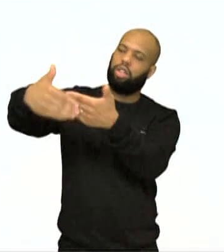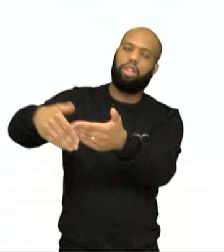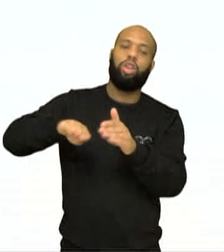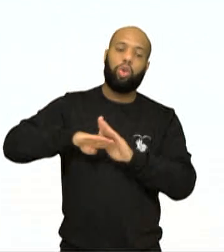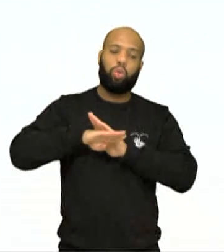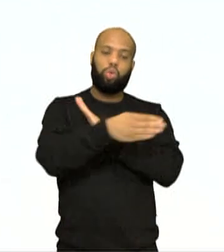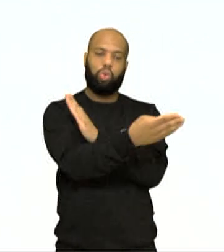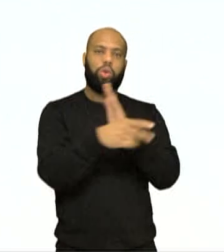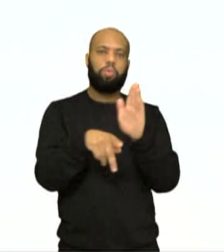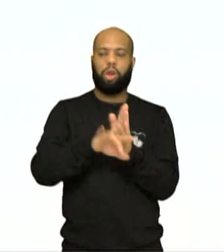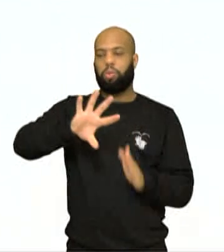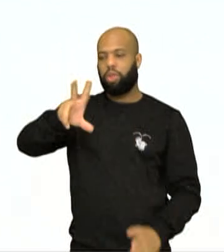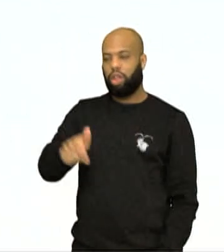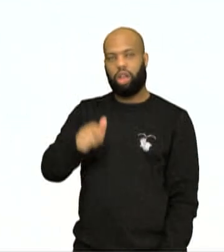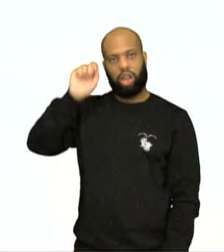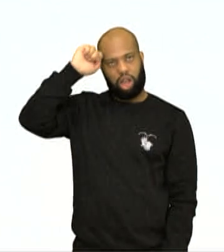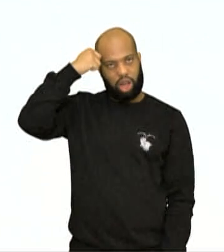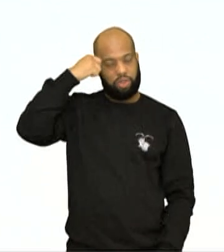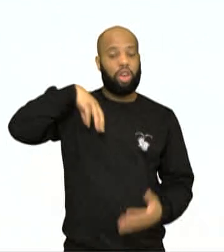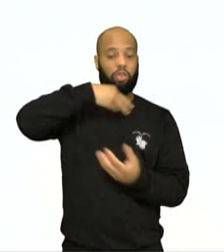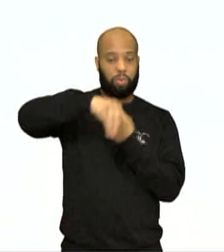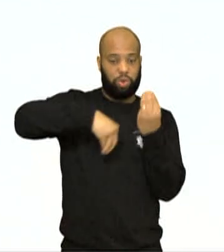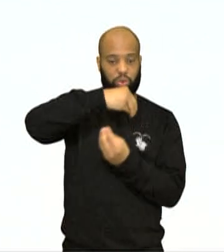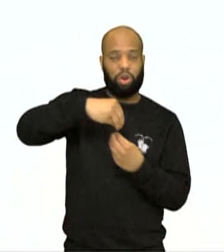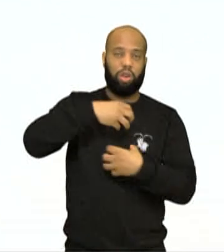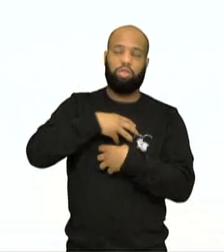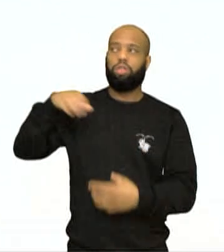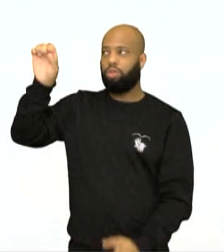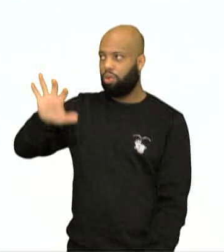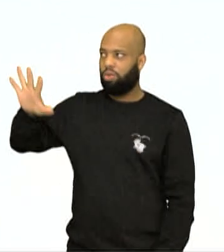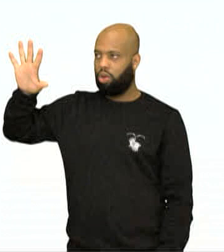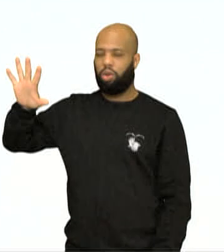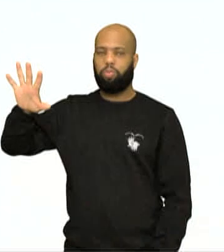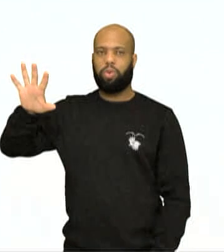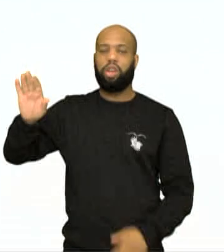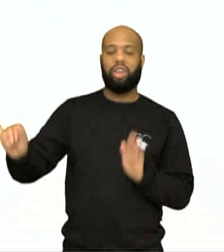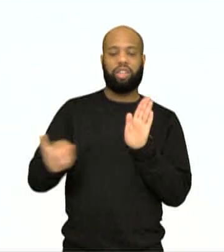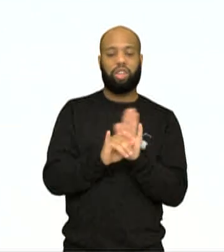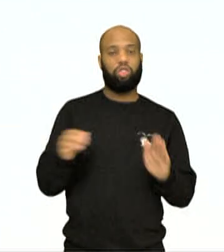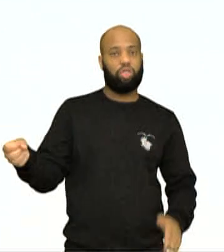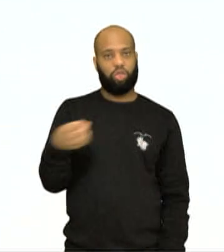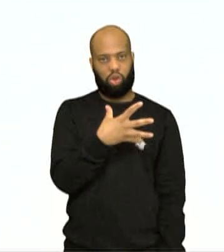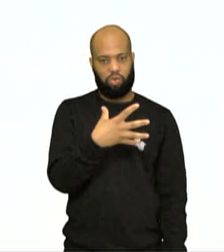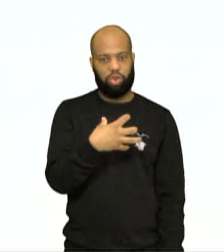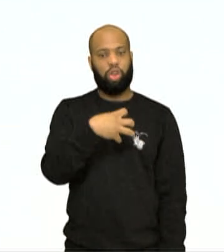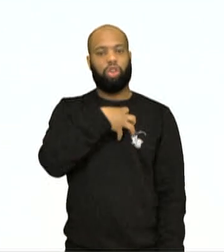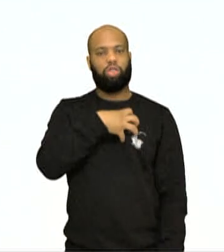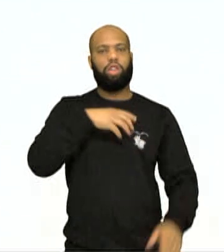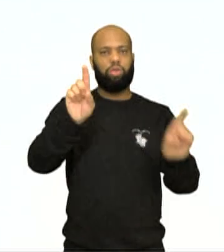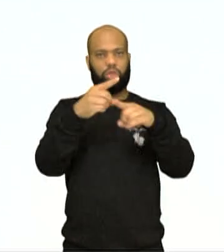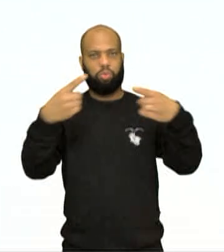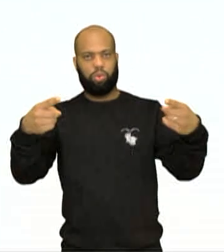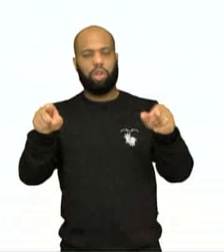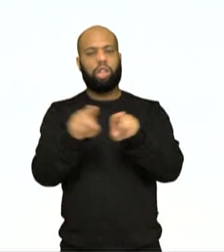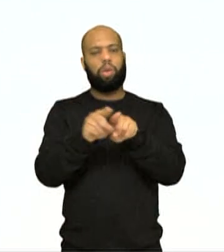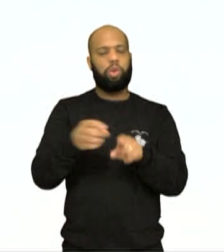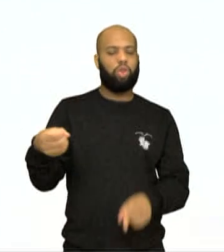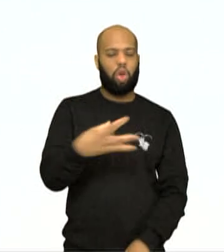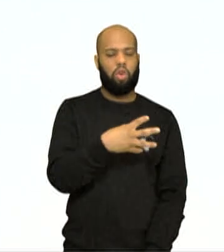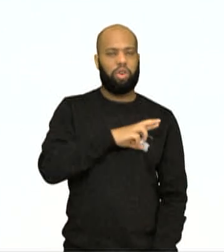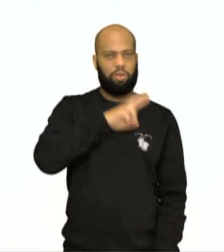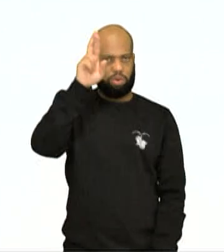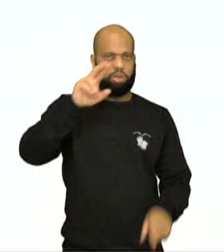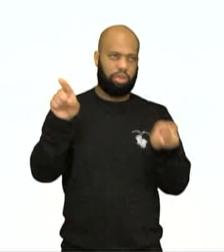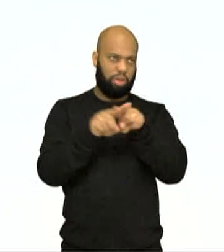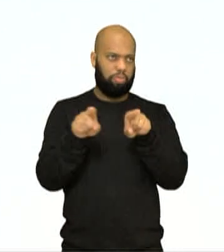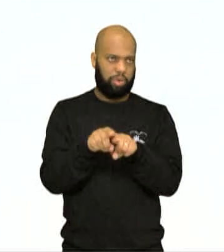costumes africanos foram se misturando aos costumes europeus, criando uma nova identidade, novos gêneros musicais e novas religiosidades, né?